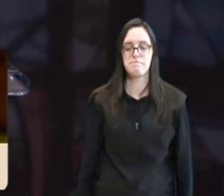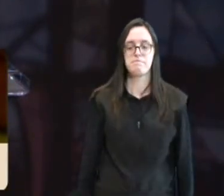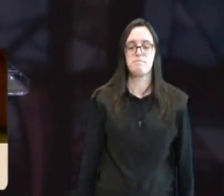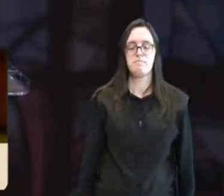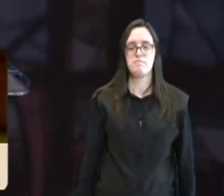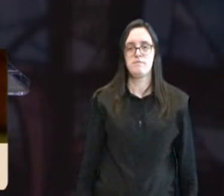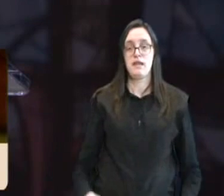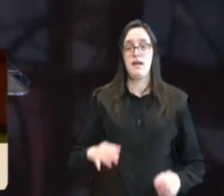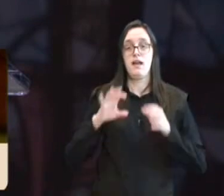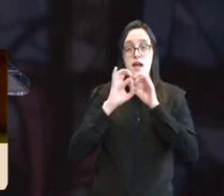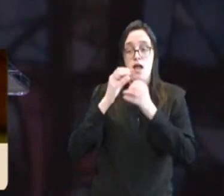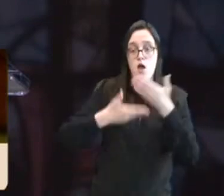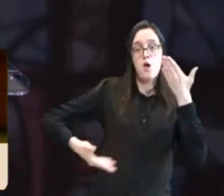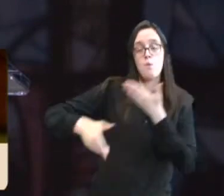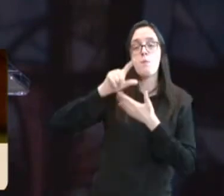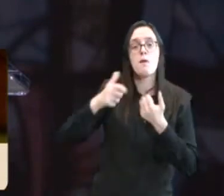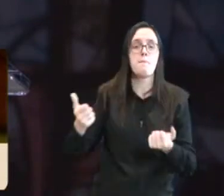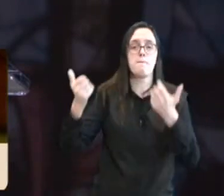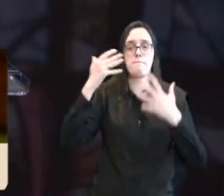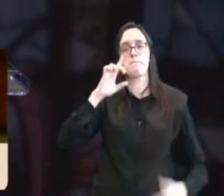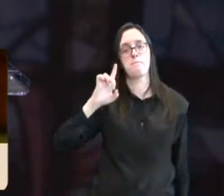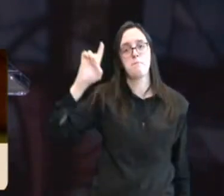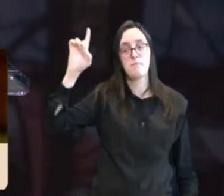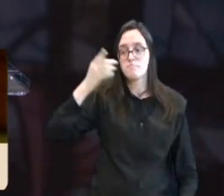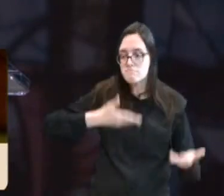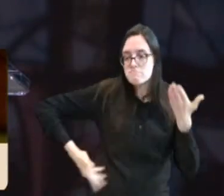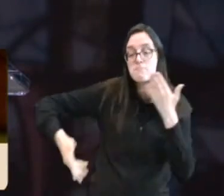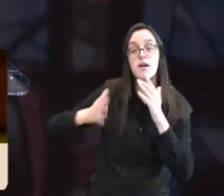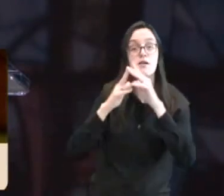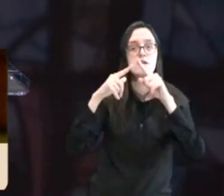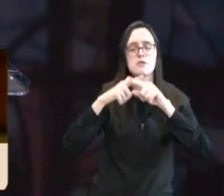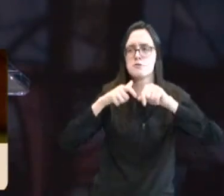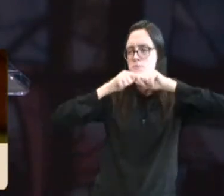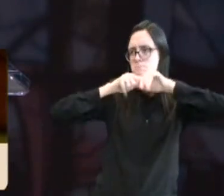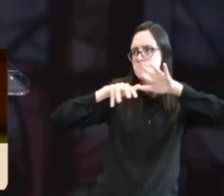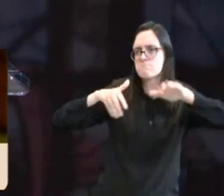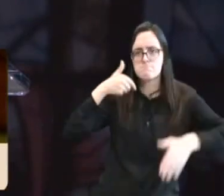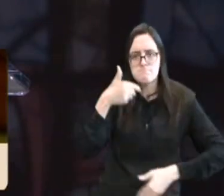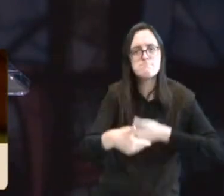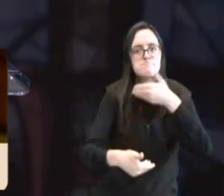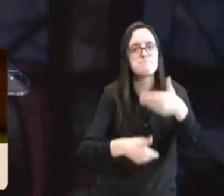Comunhão é bênção do Senhor. Através da comunhão a igreja avança.